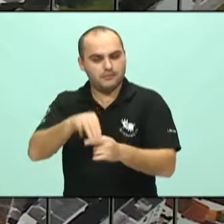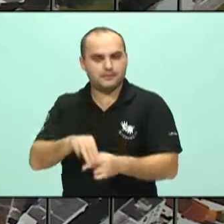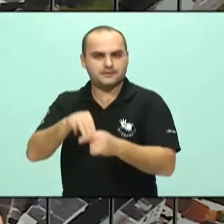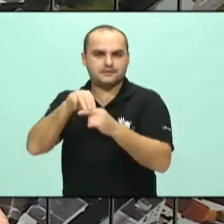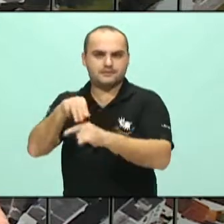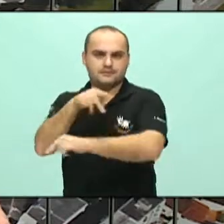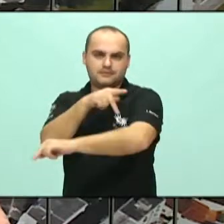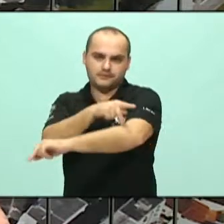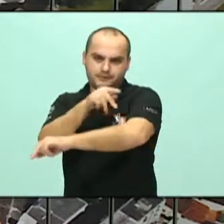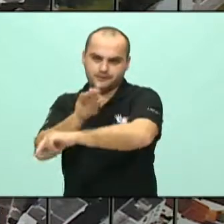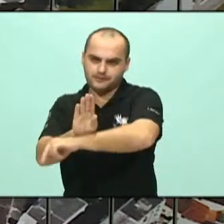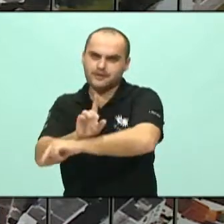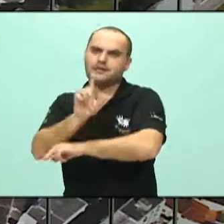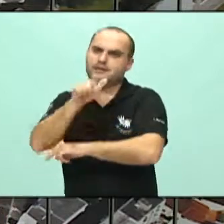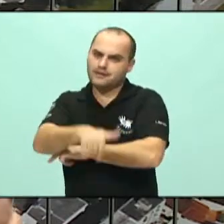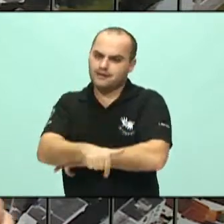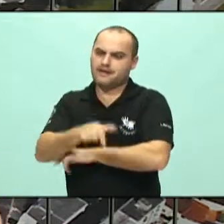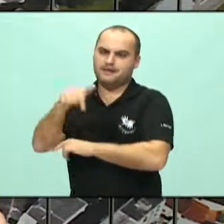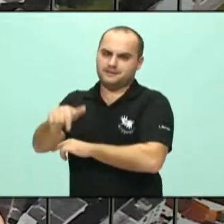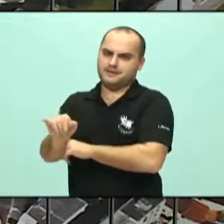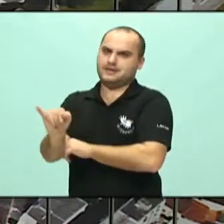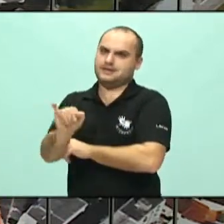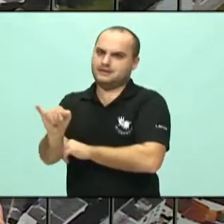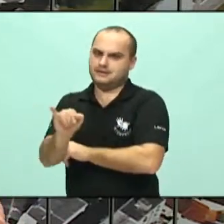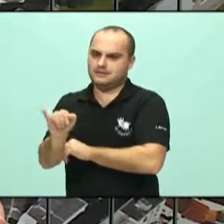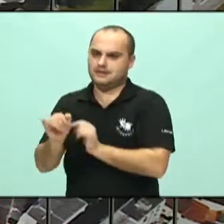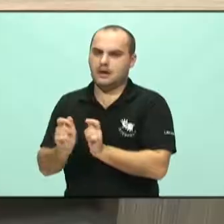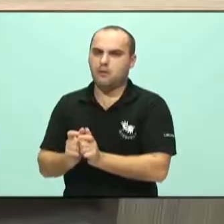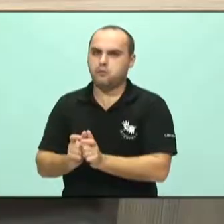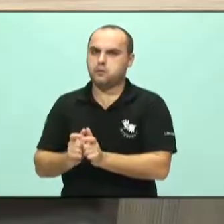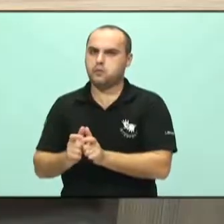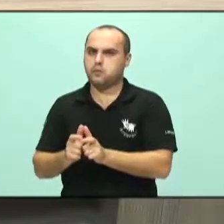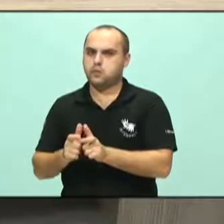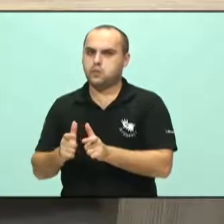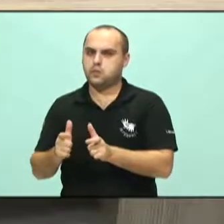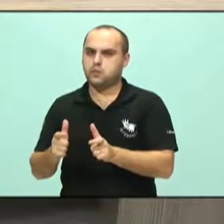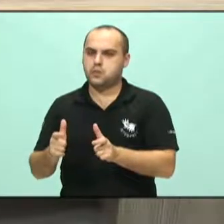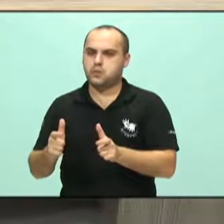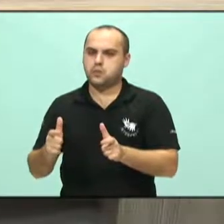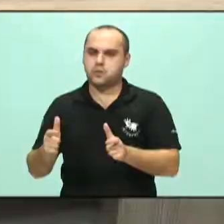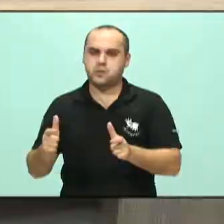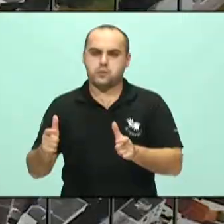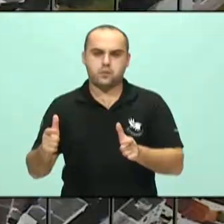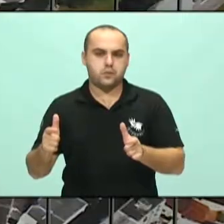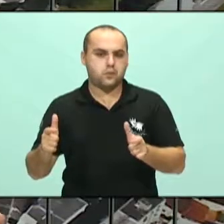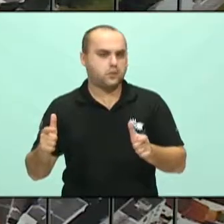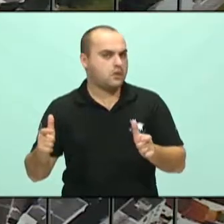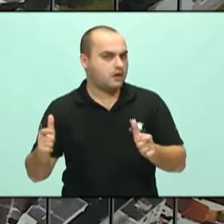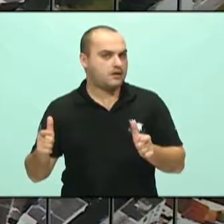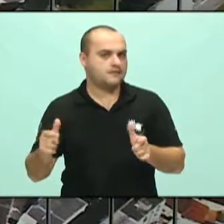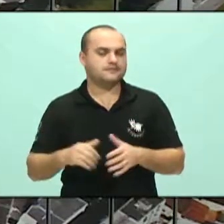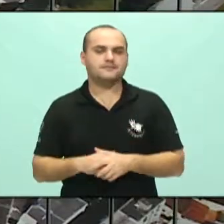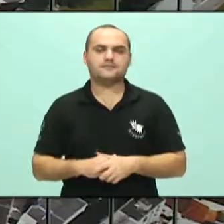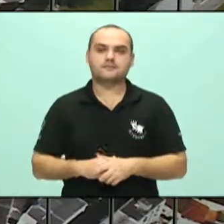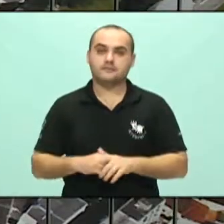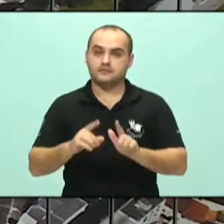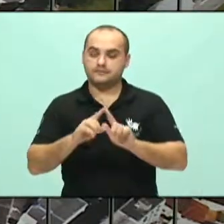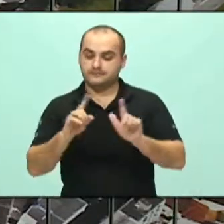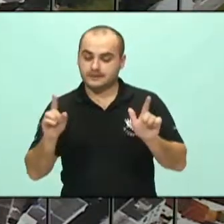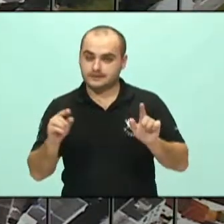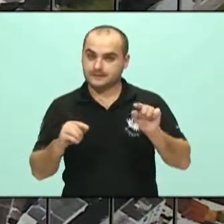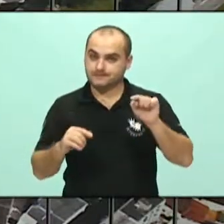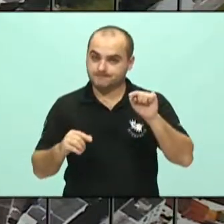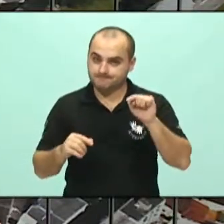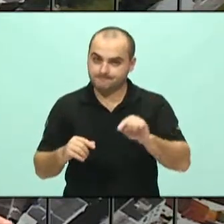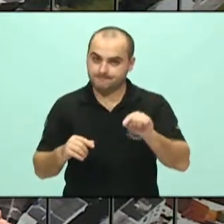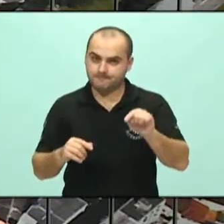Belo, que era o Vale do Itajaí, que estava crescendo muito, se desenvolvendo muito. Mas aqui